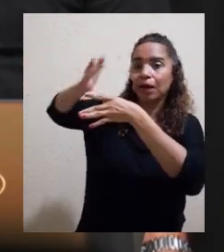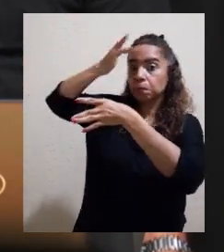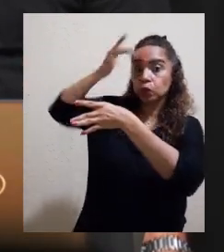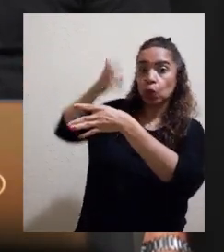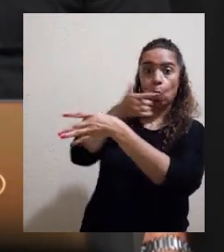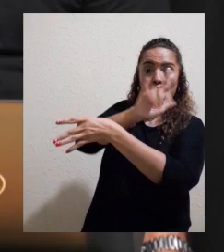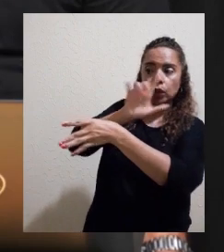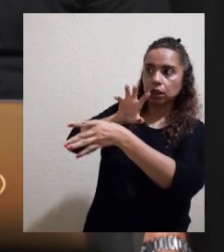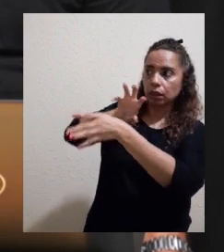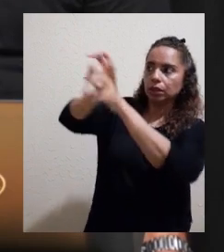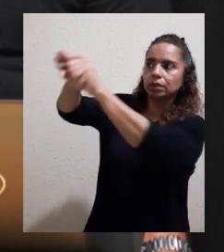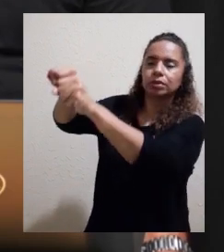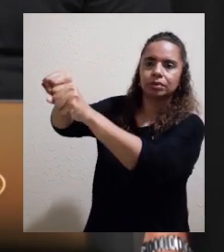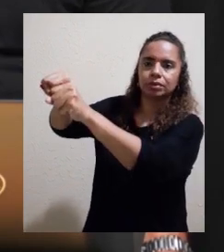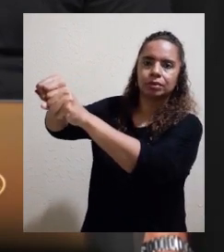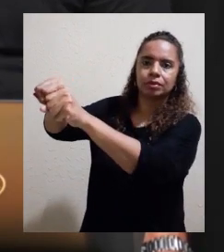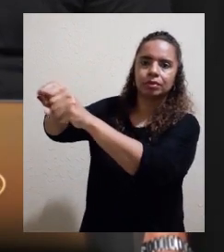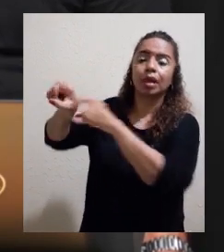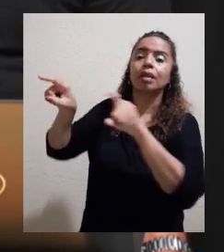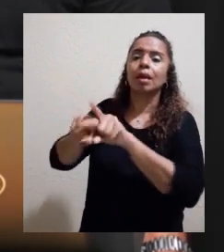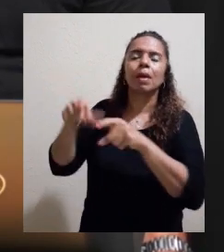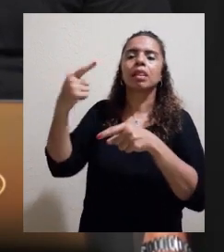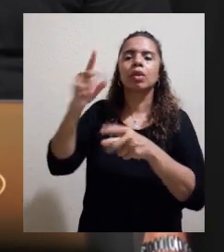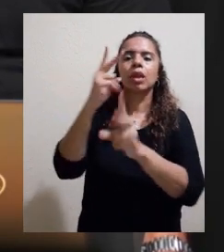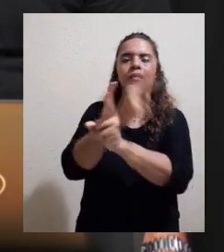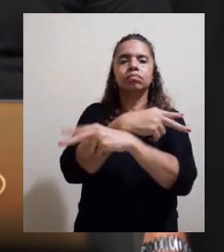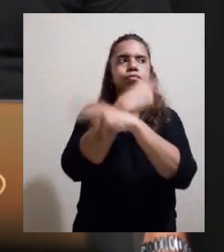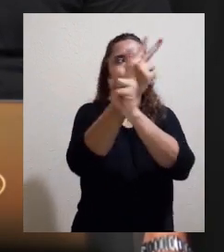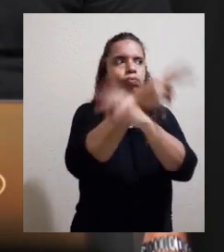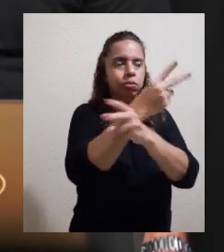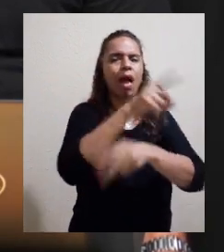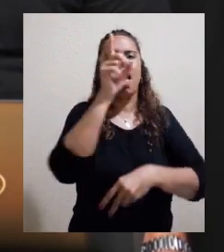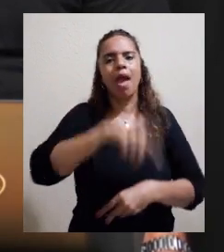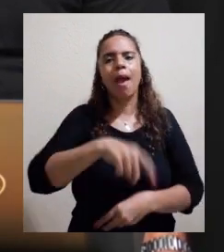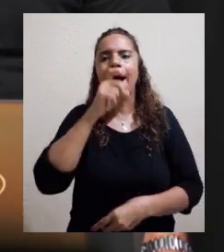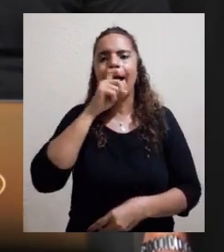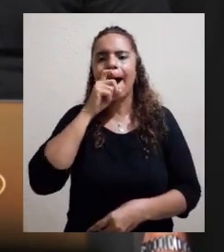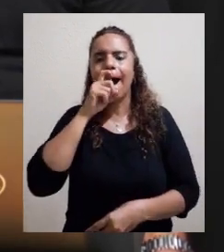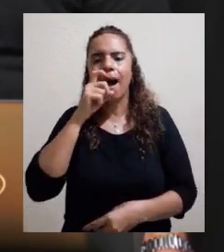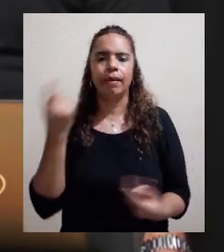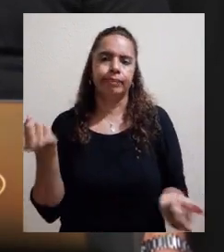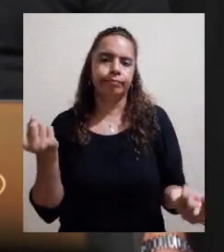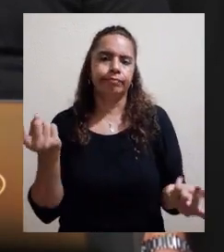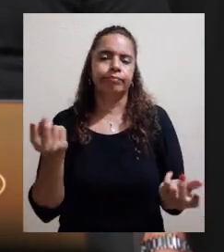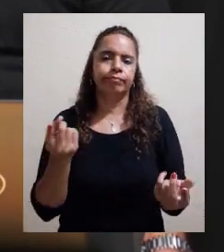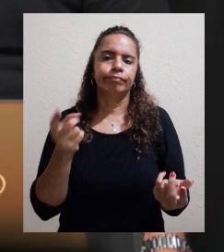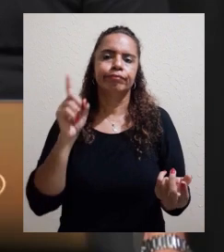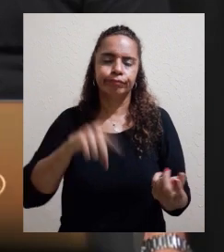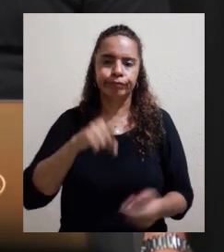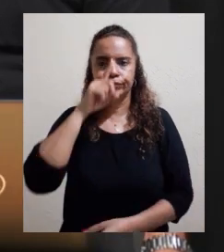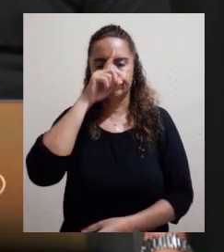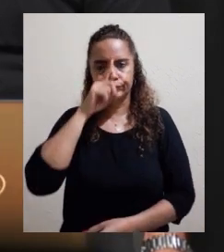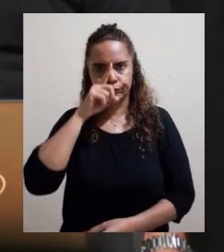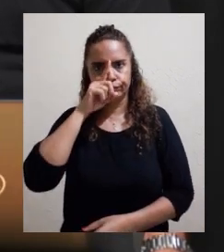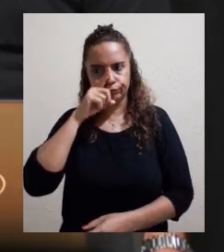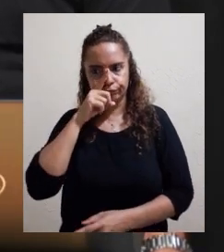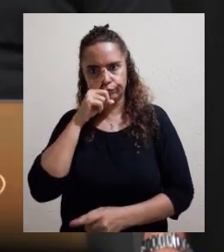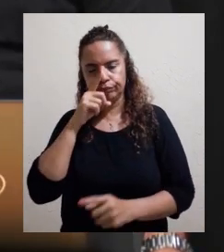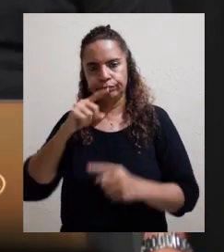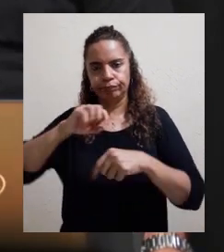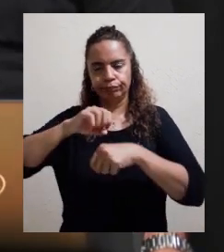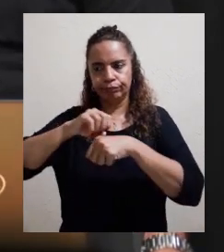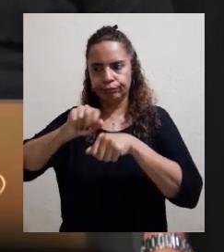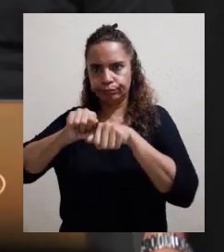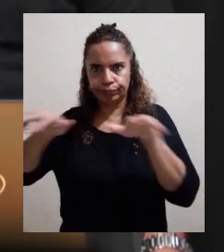vírus para você, e é um ambiente fechado, sem ventilação, é um ar-condicionado. Exatamente. Então isso realmente propicia